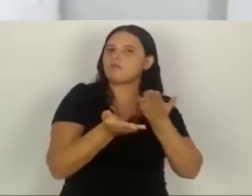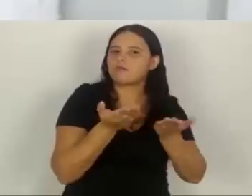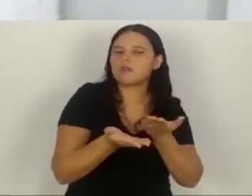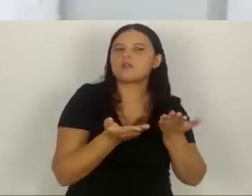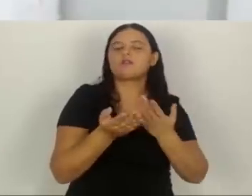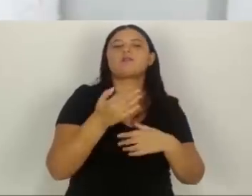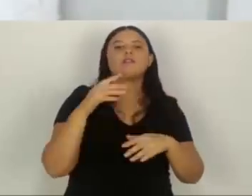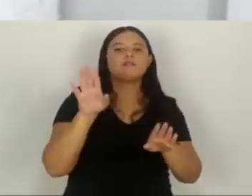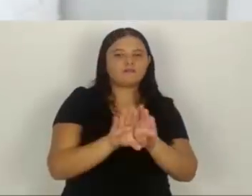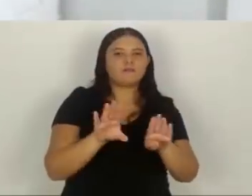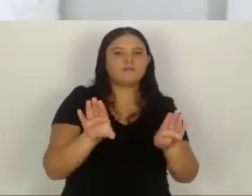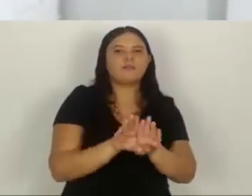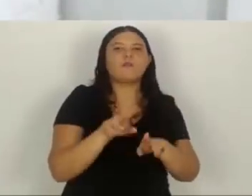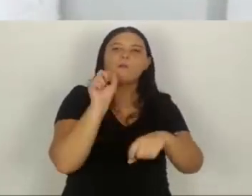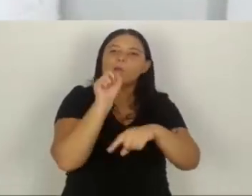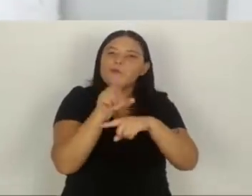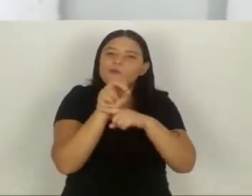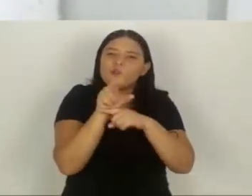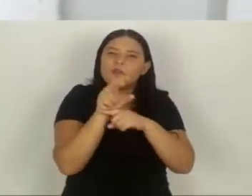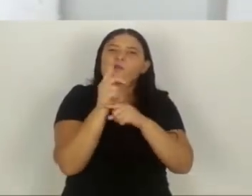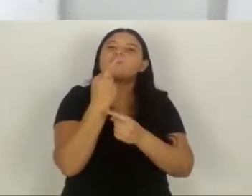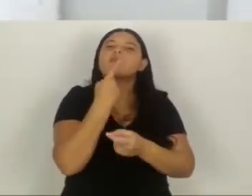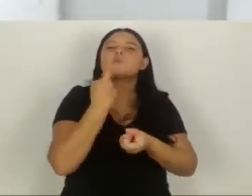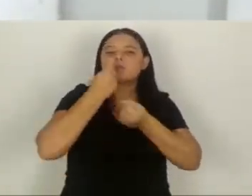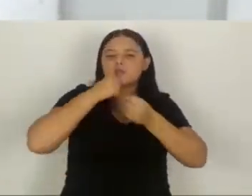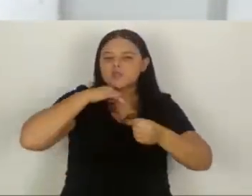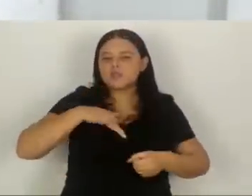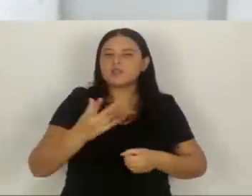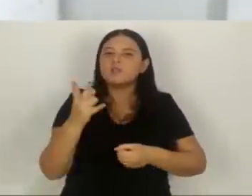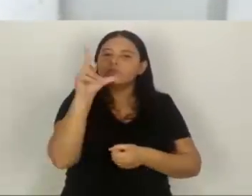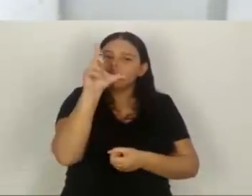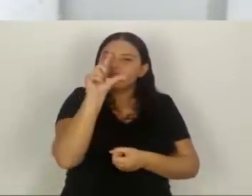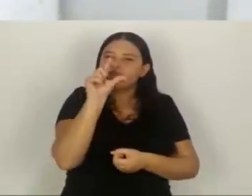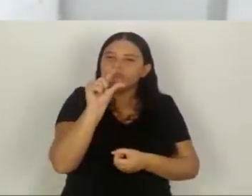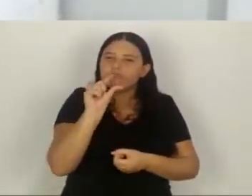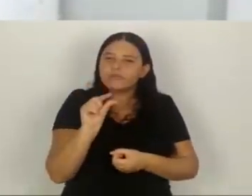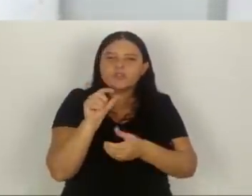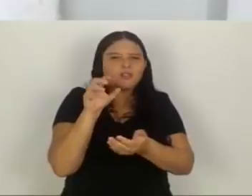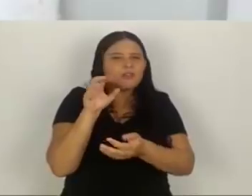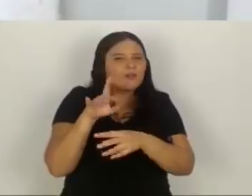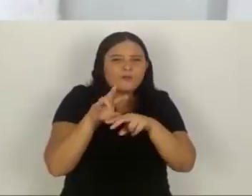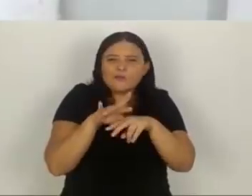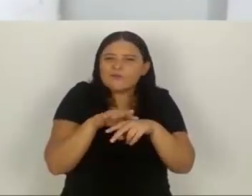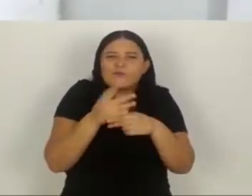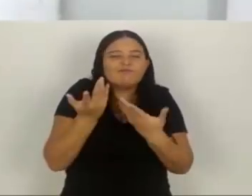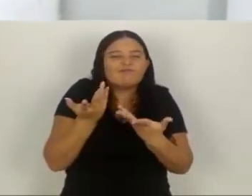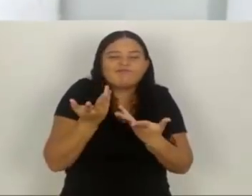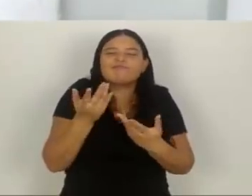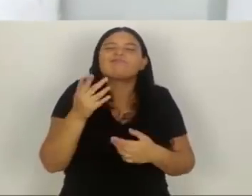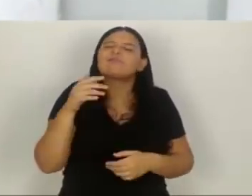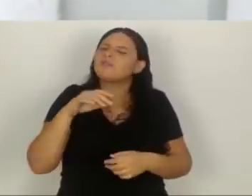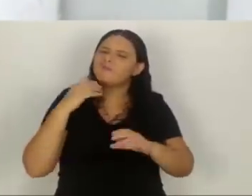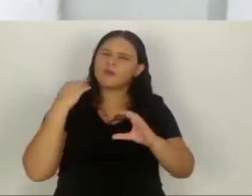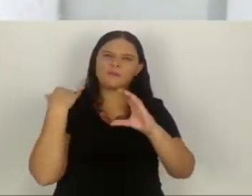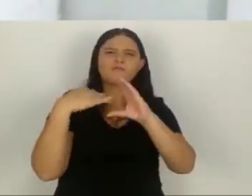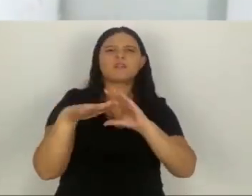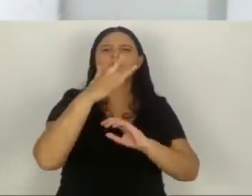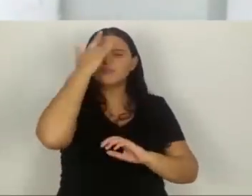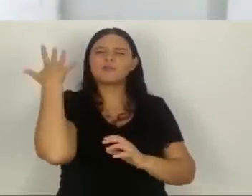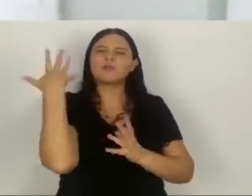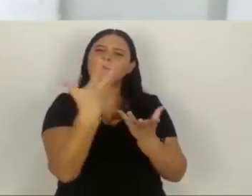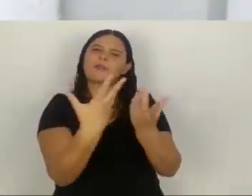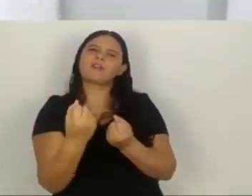tratamento e a quantidade do vírus no sangue vai persistentemente ficando indetectável. Então o risco de transmissão